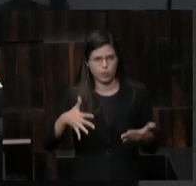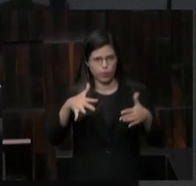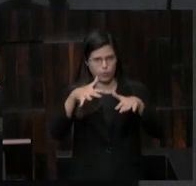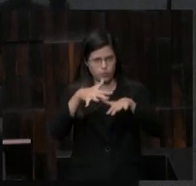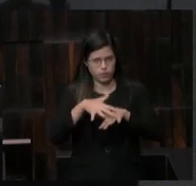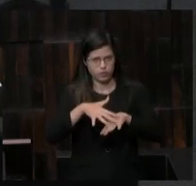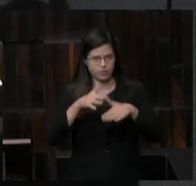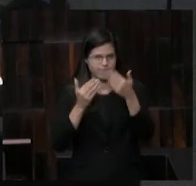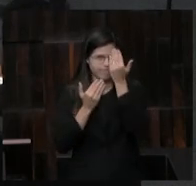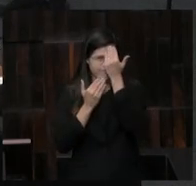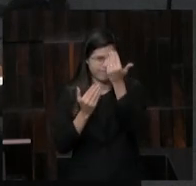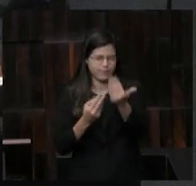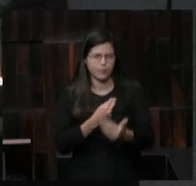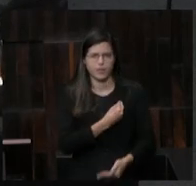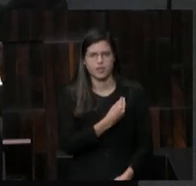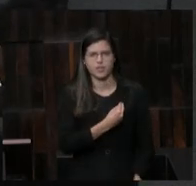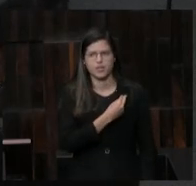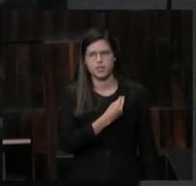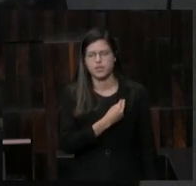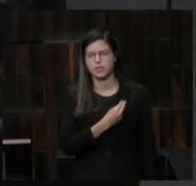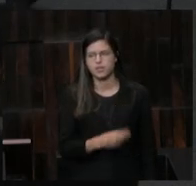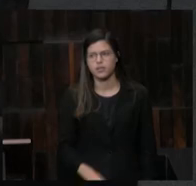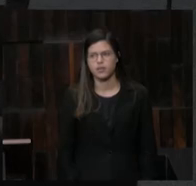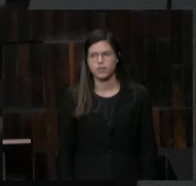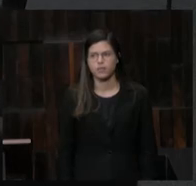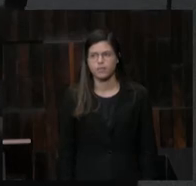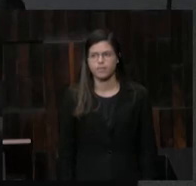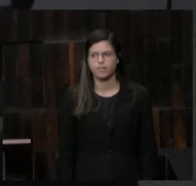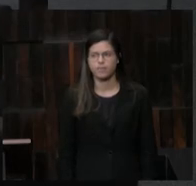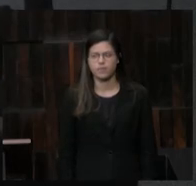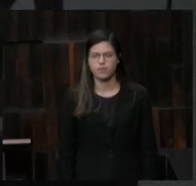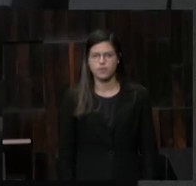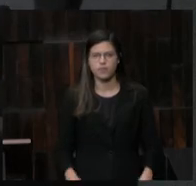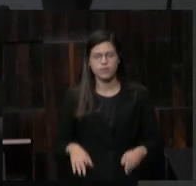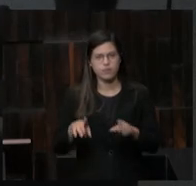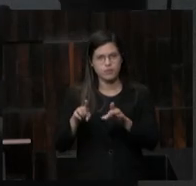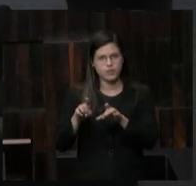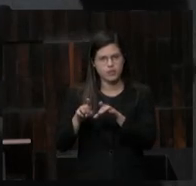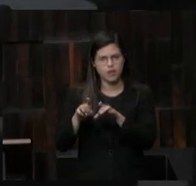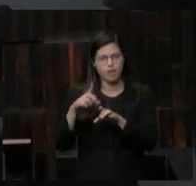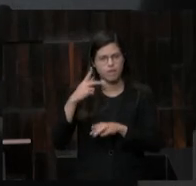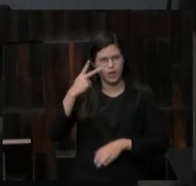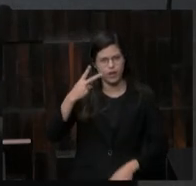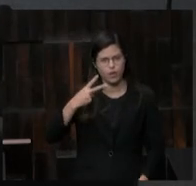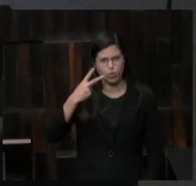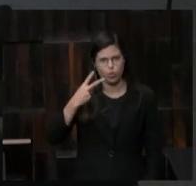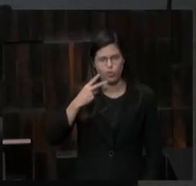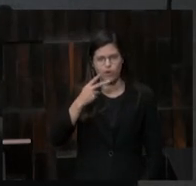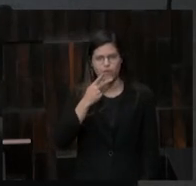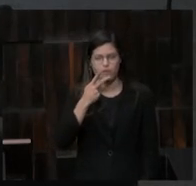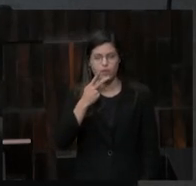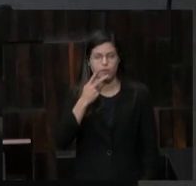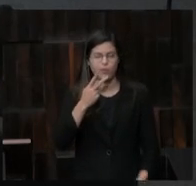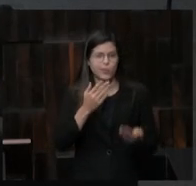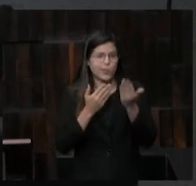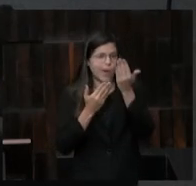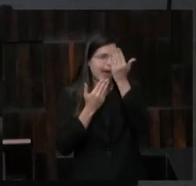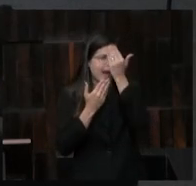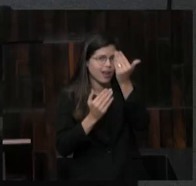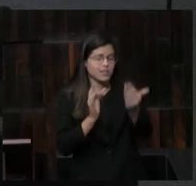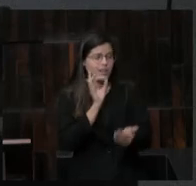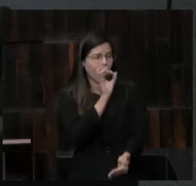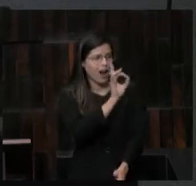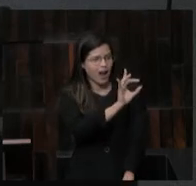sua presença. E como falou a nossa vereadora Luciana, agradecer a cada um